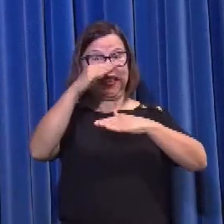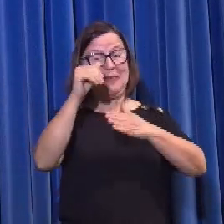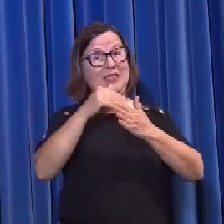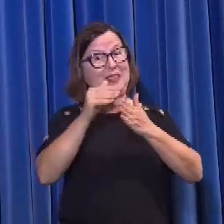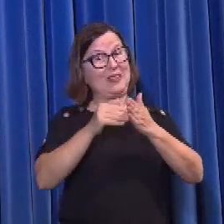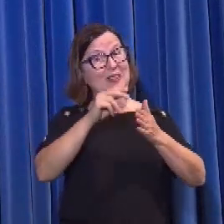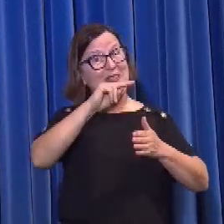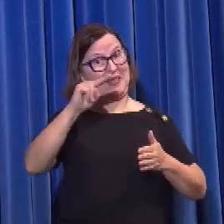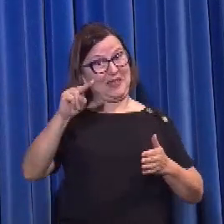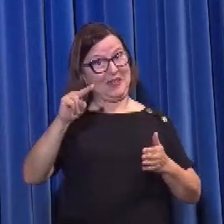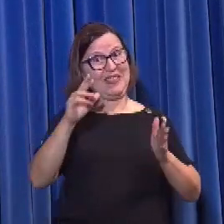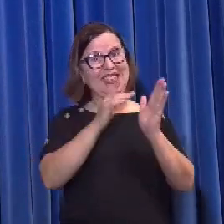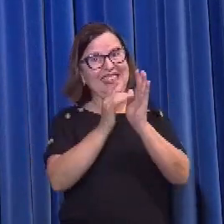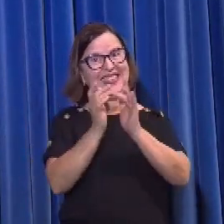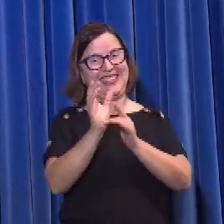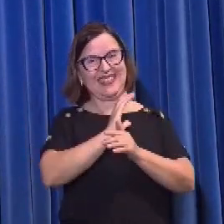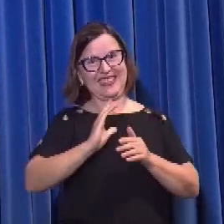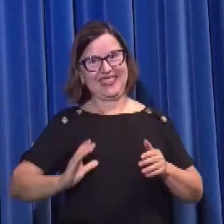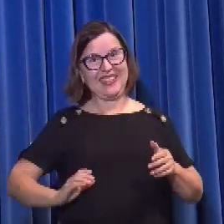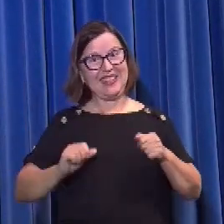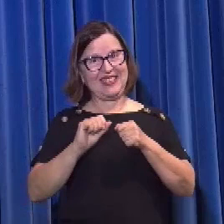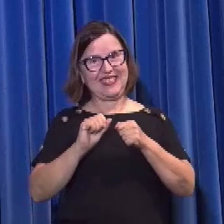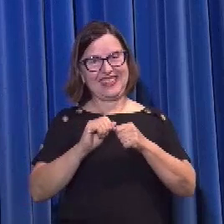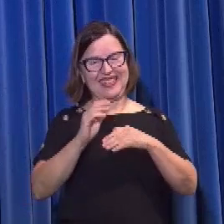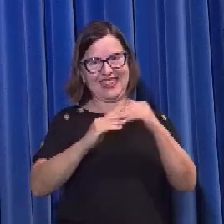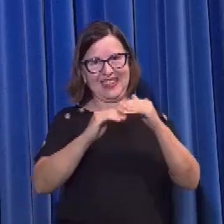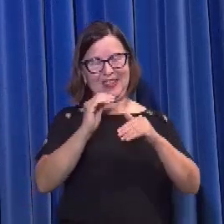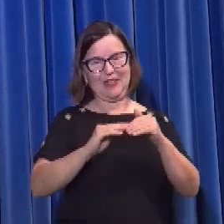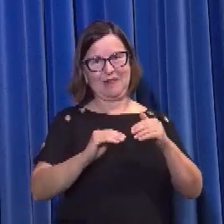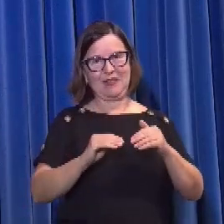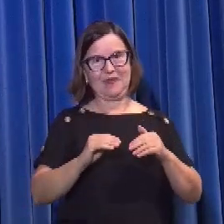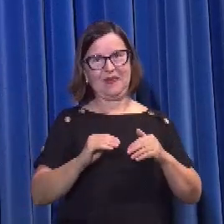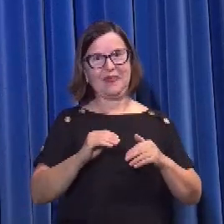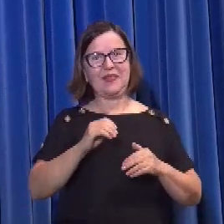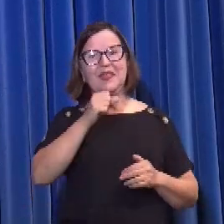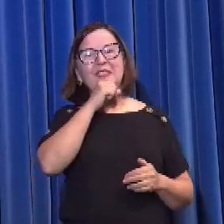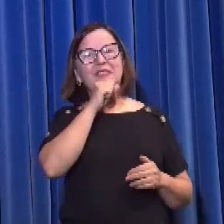Cristo, operou na vida dela. E ela descansou e dormiu.